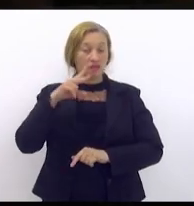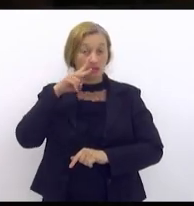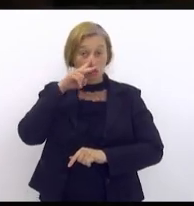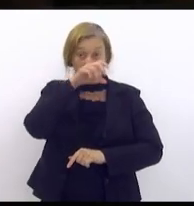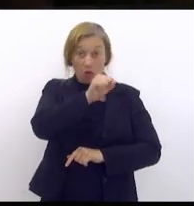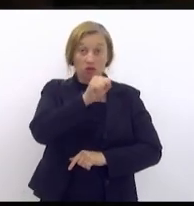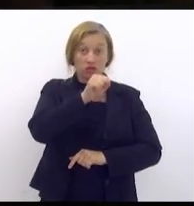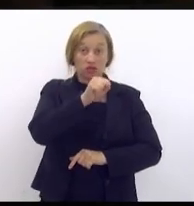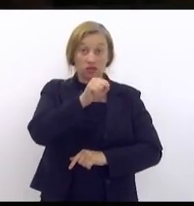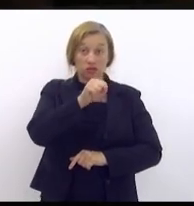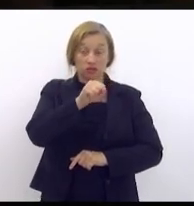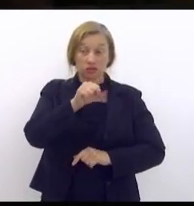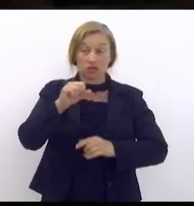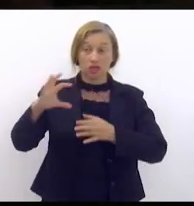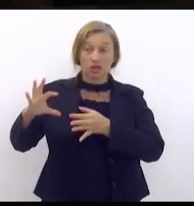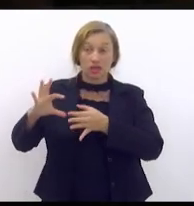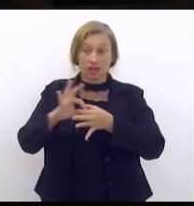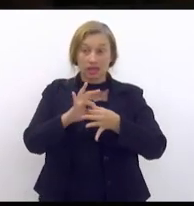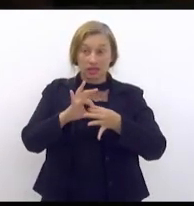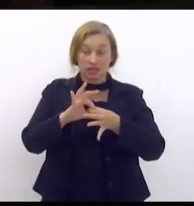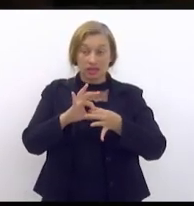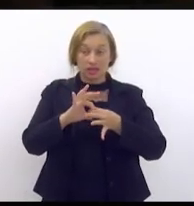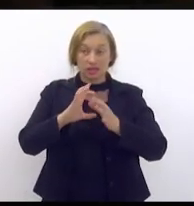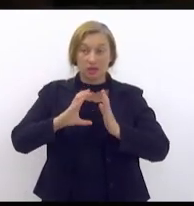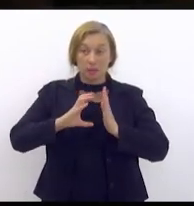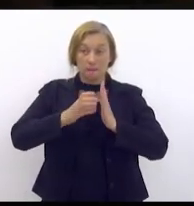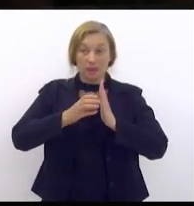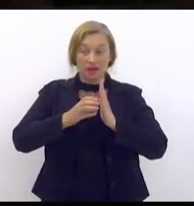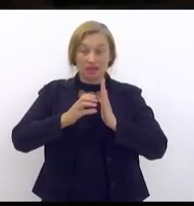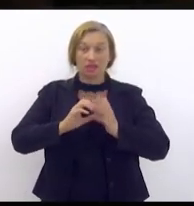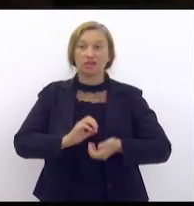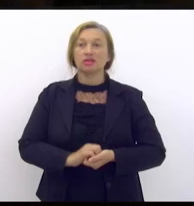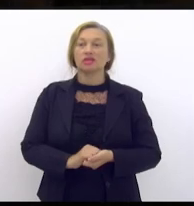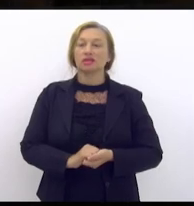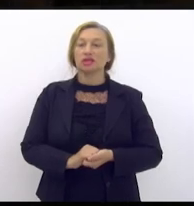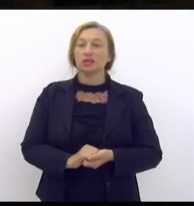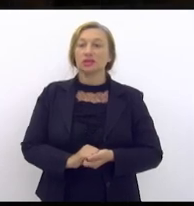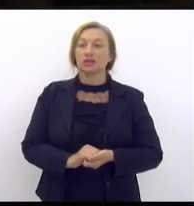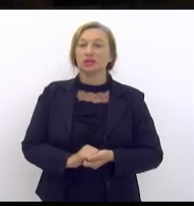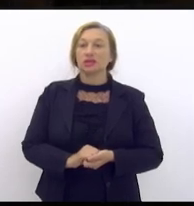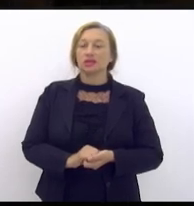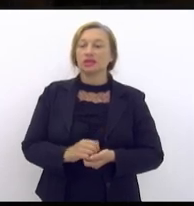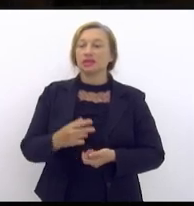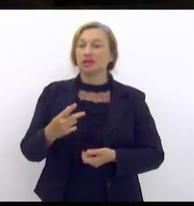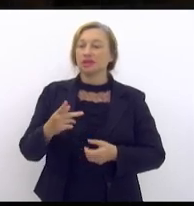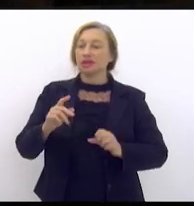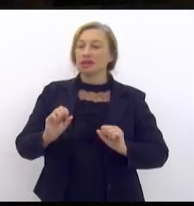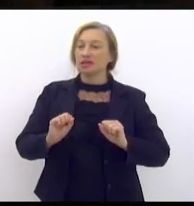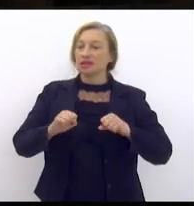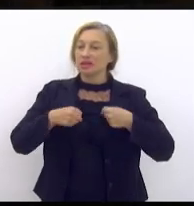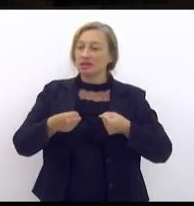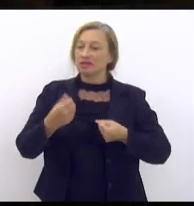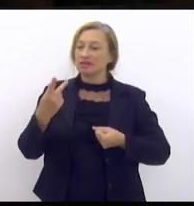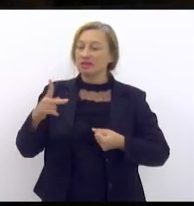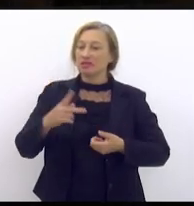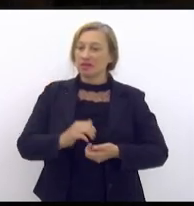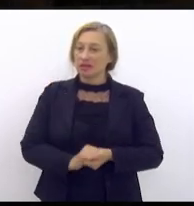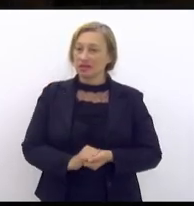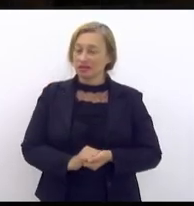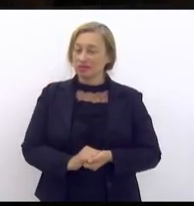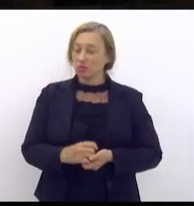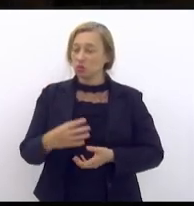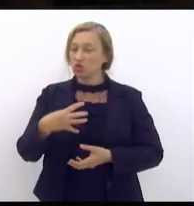fortemente ligado ao partido que ele defende, ligado